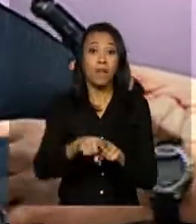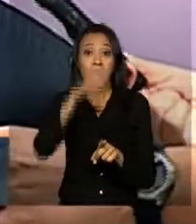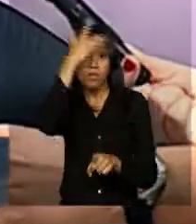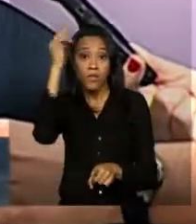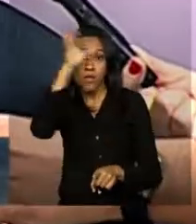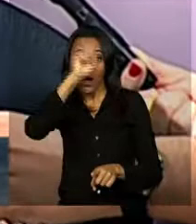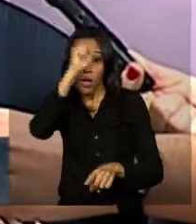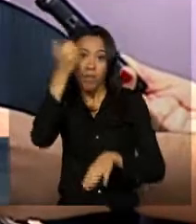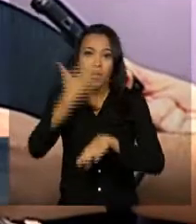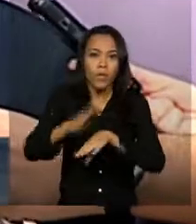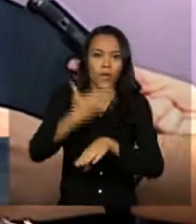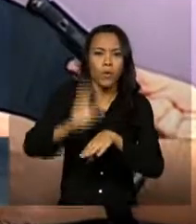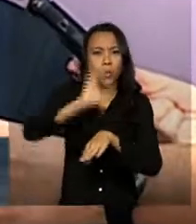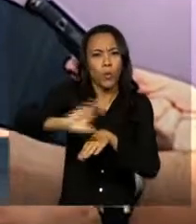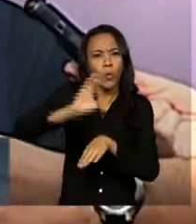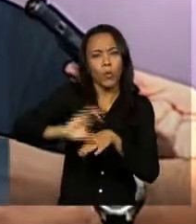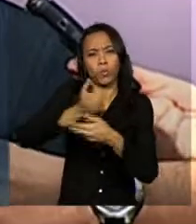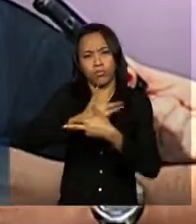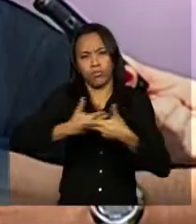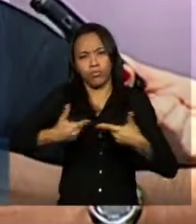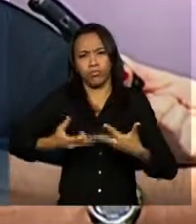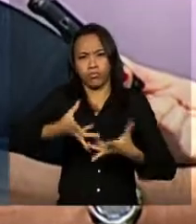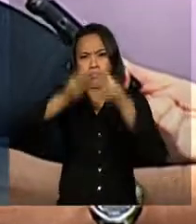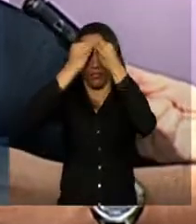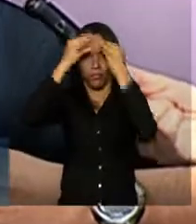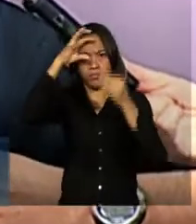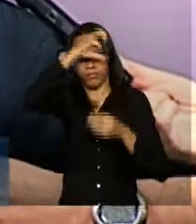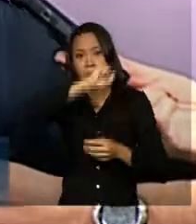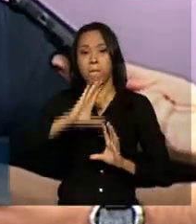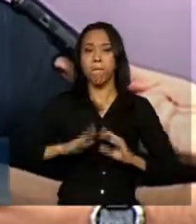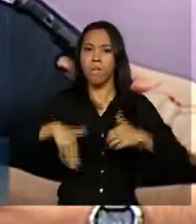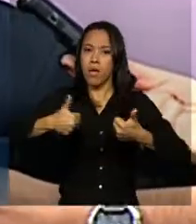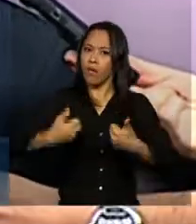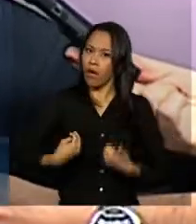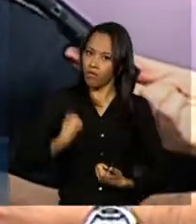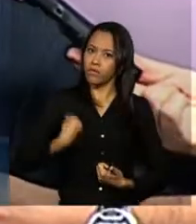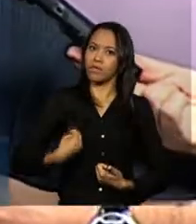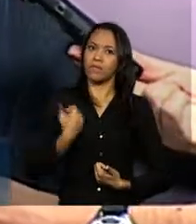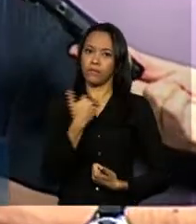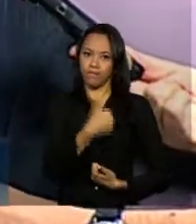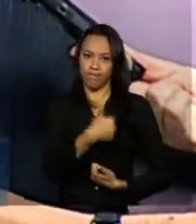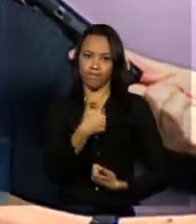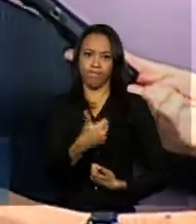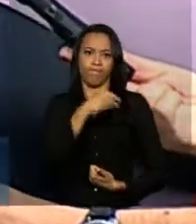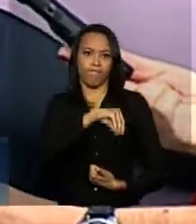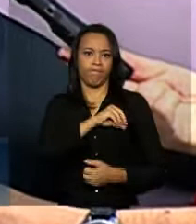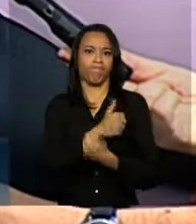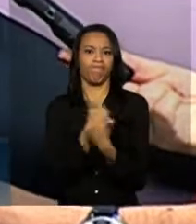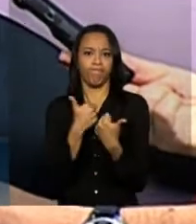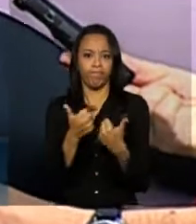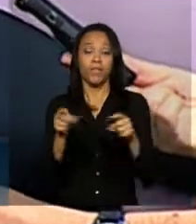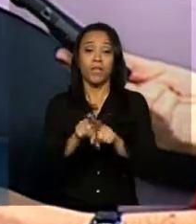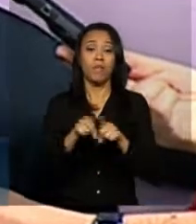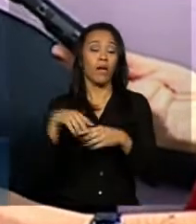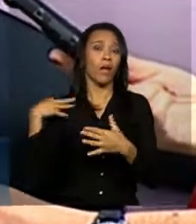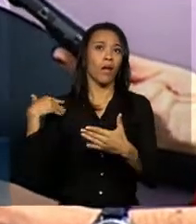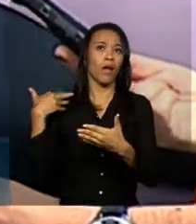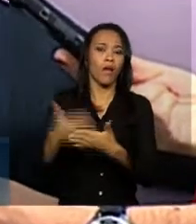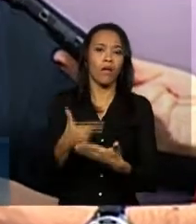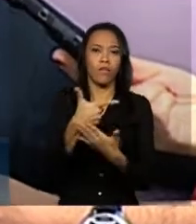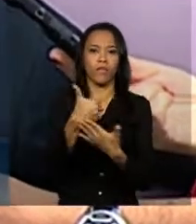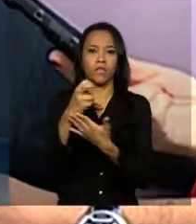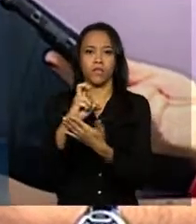capacitarem tecnicamente, economicamente, melhorarem as suas condições de vida. Então, tanto é que nos últimos 25